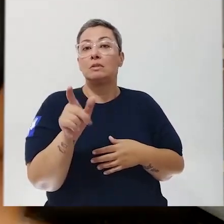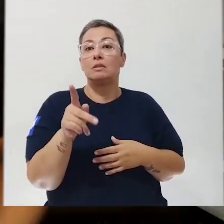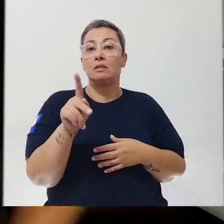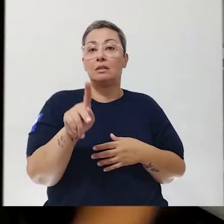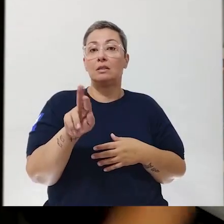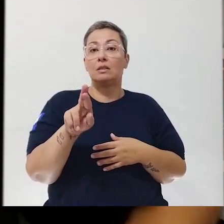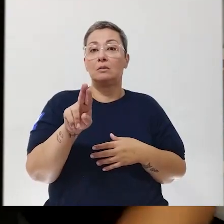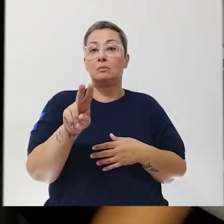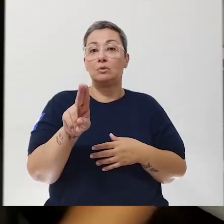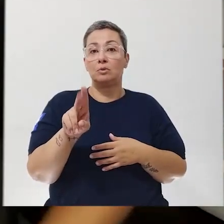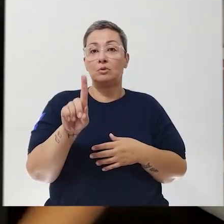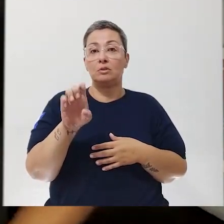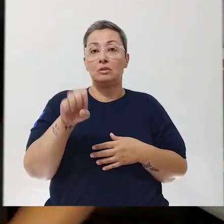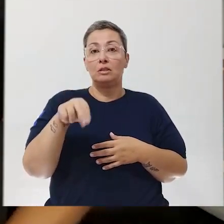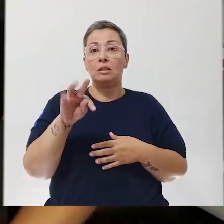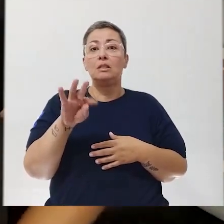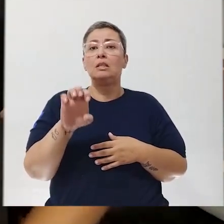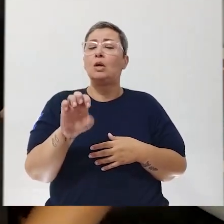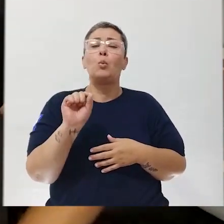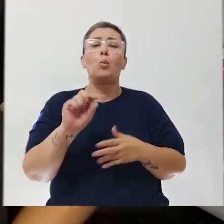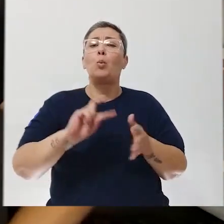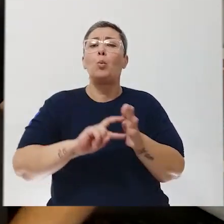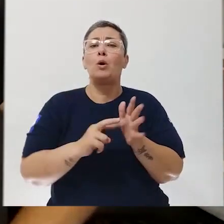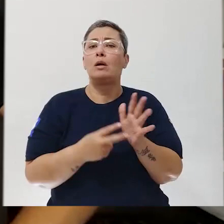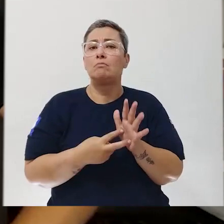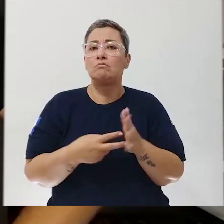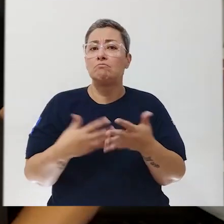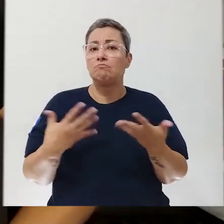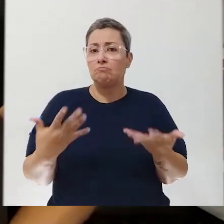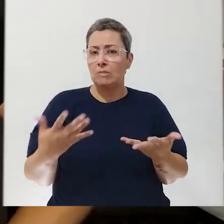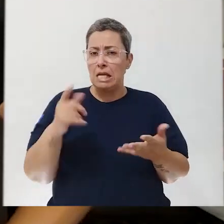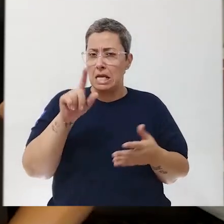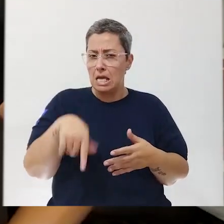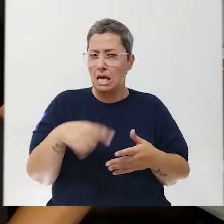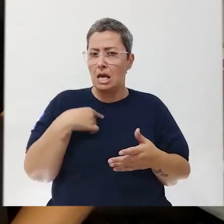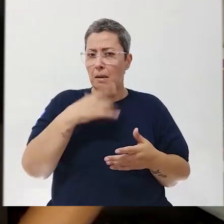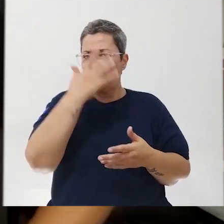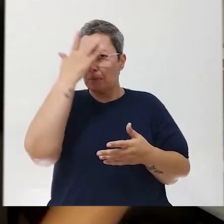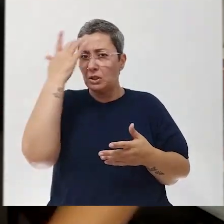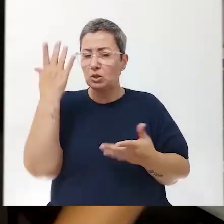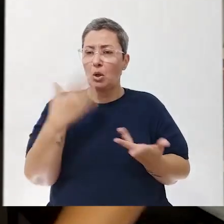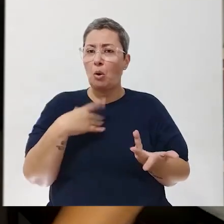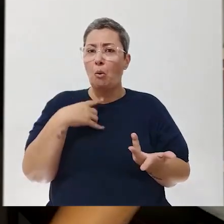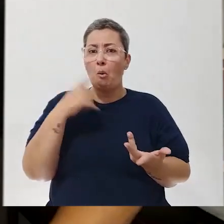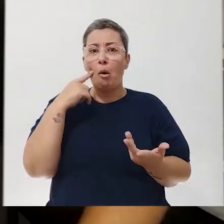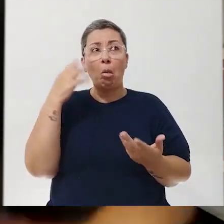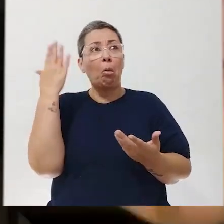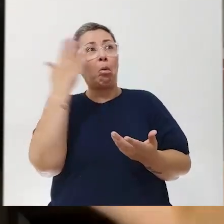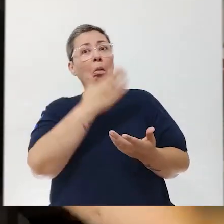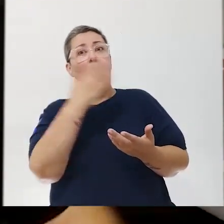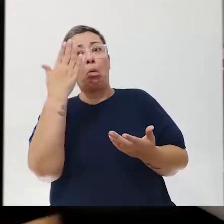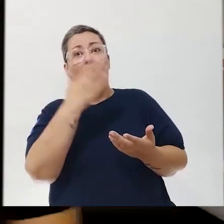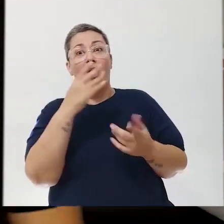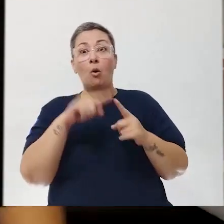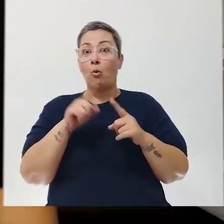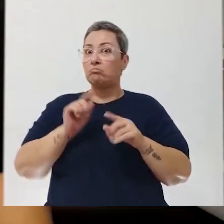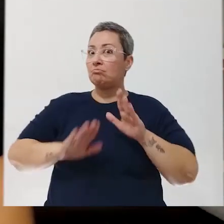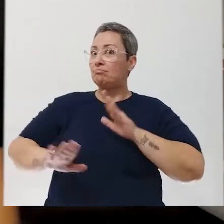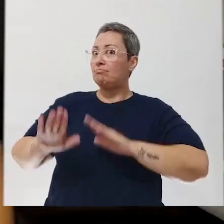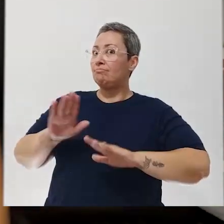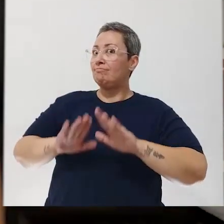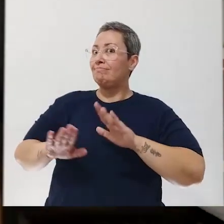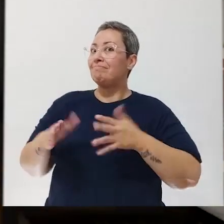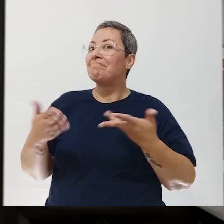palavrinha, prudente. O que será que é uma pessoa prudente? Será que é uma pessoa desavisada ou uma pessoa